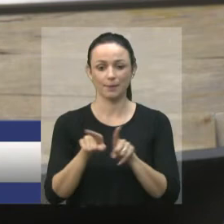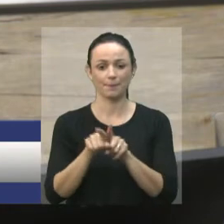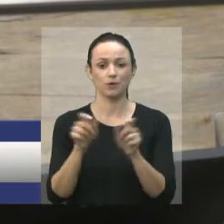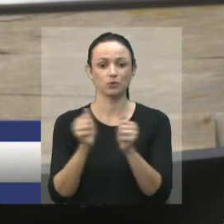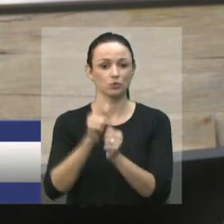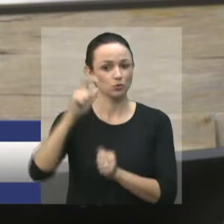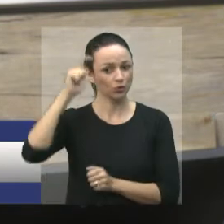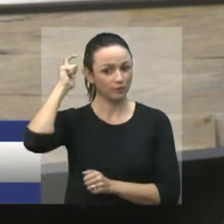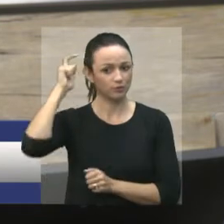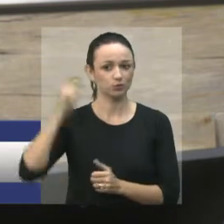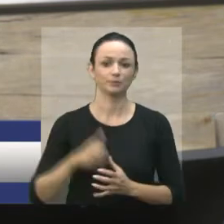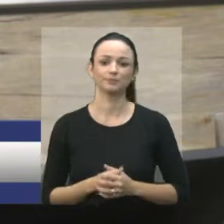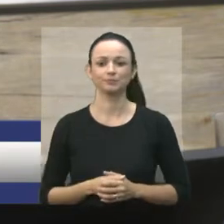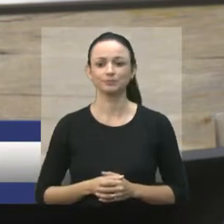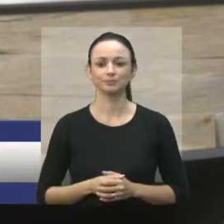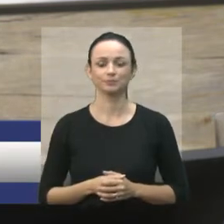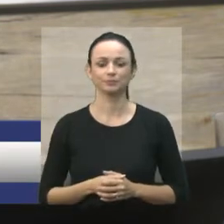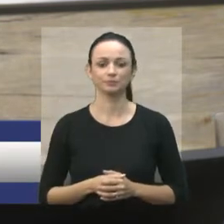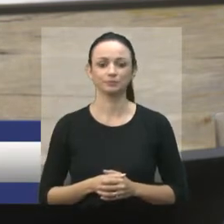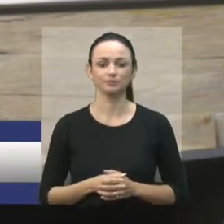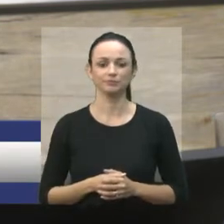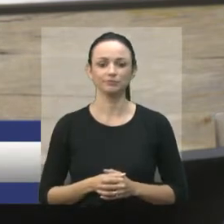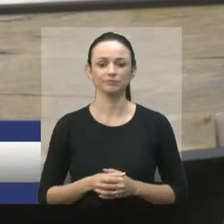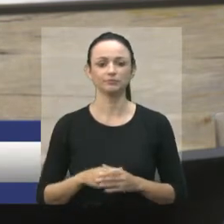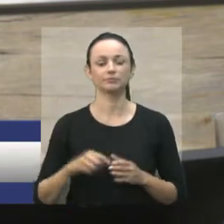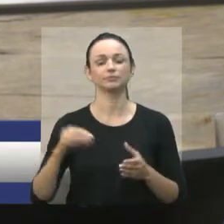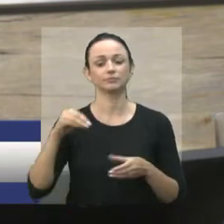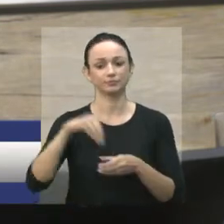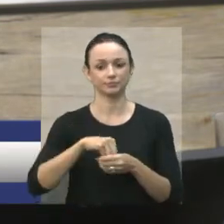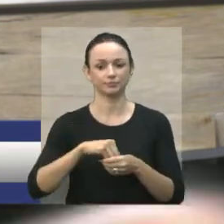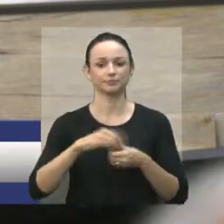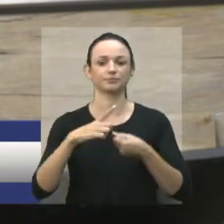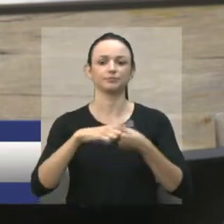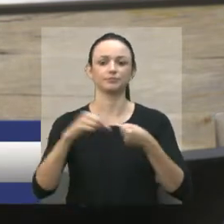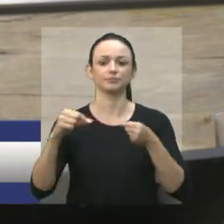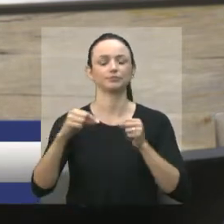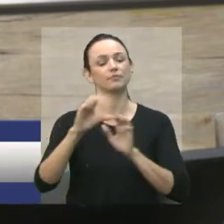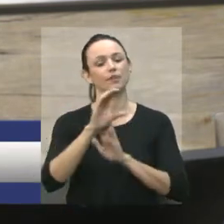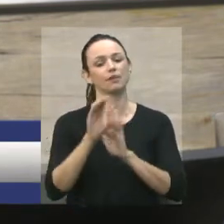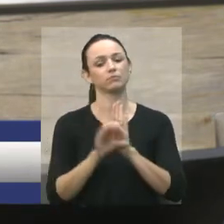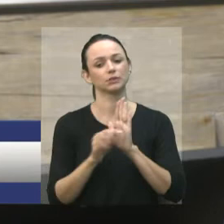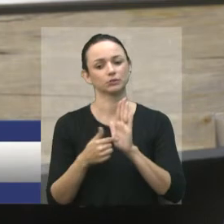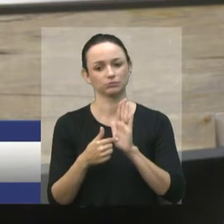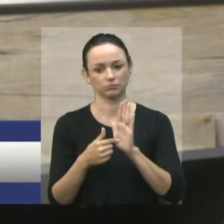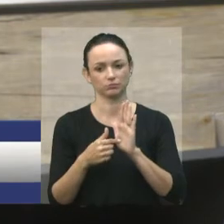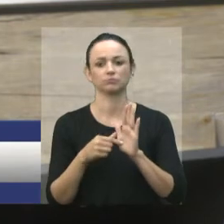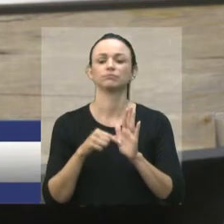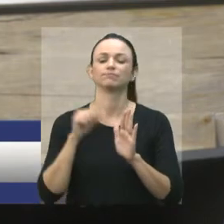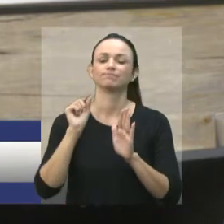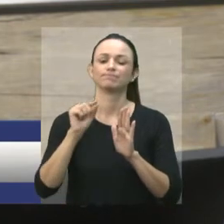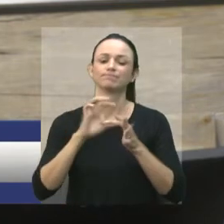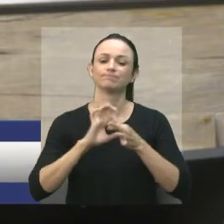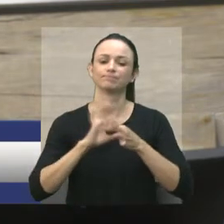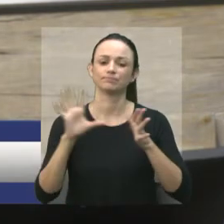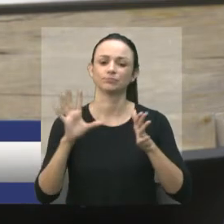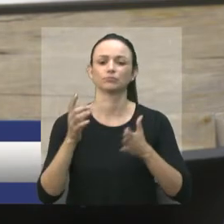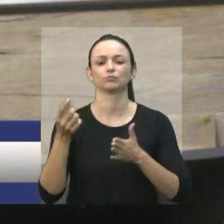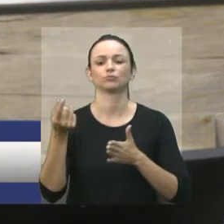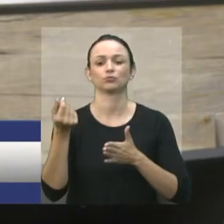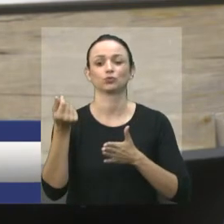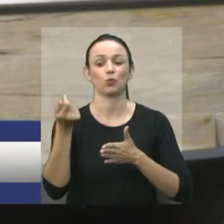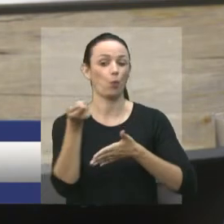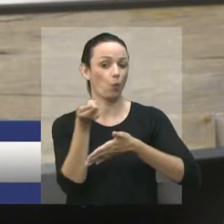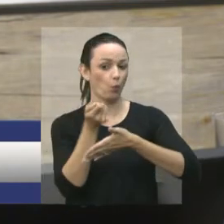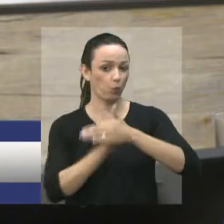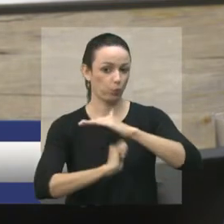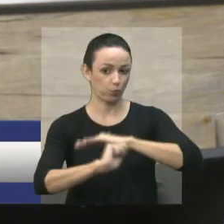Rodrigo Vieira. Insere artigo no capítulo das disposições finais, autorizando a promoção dos